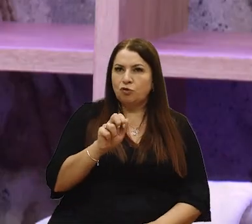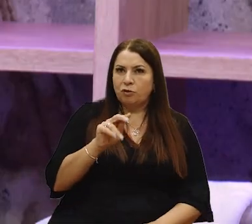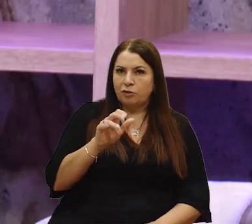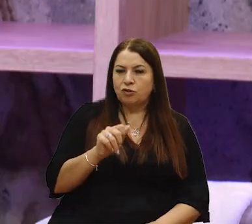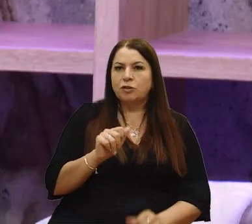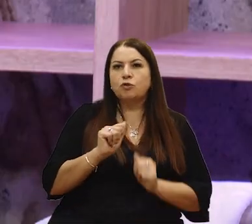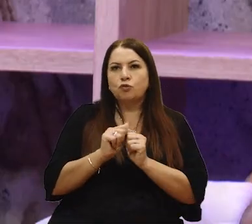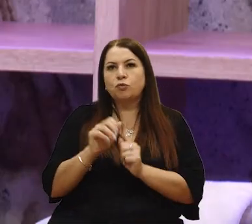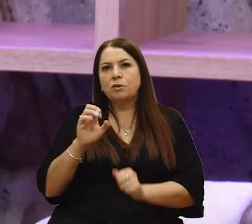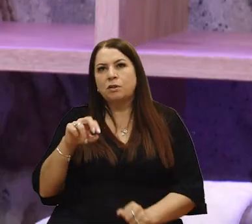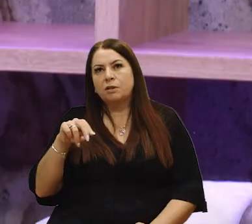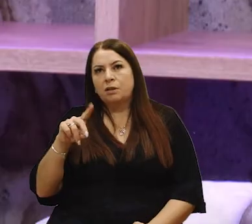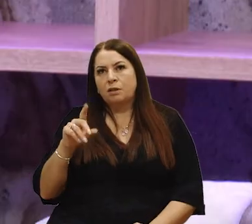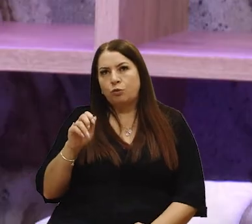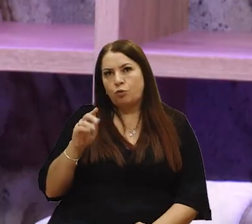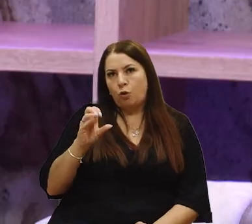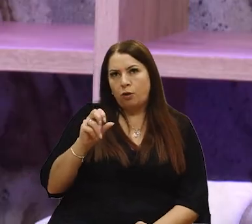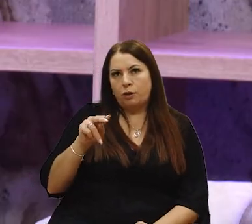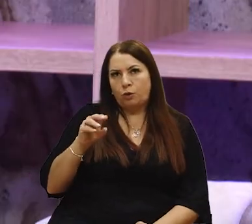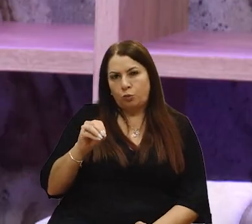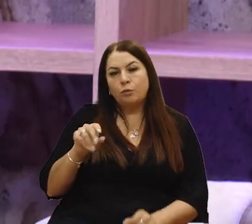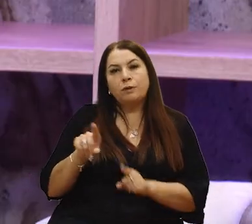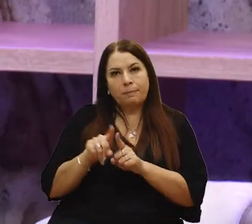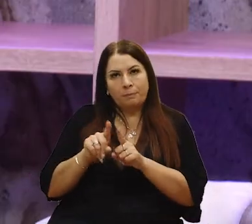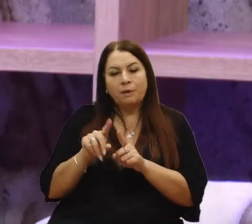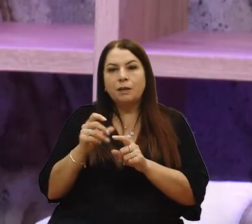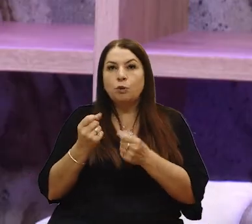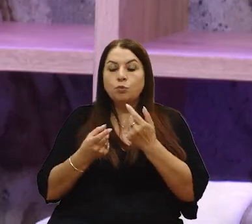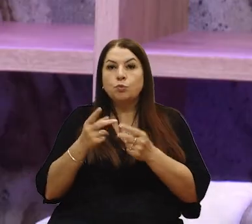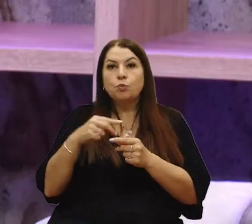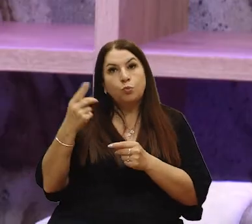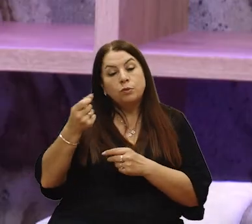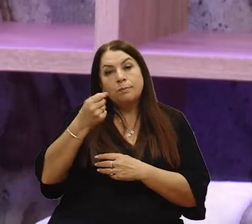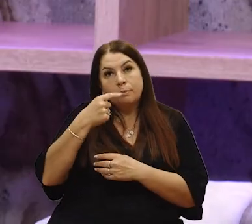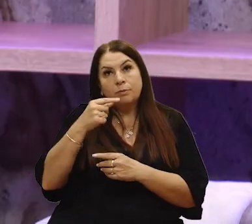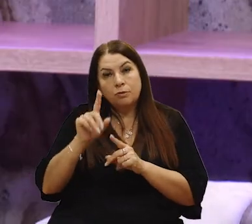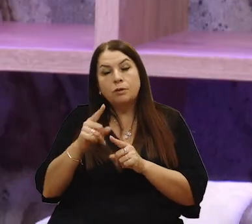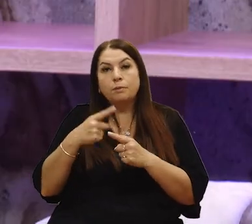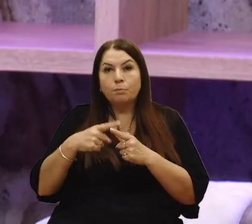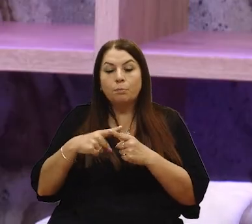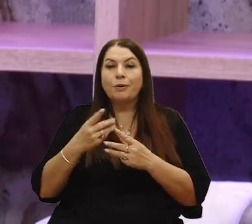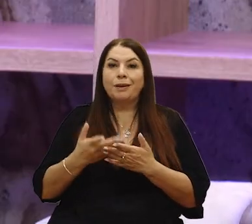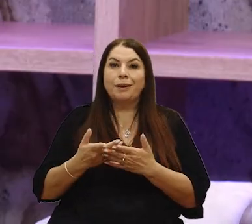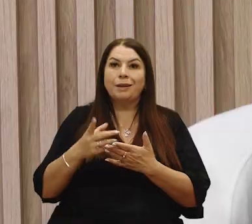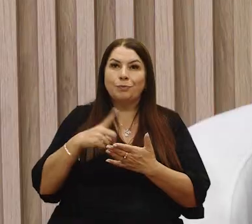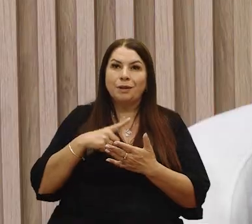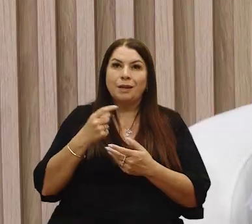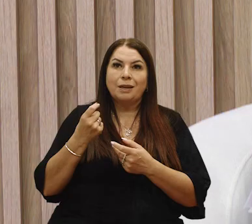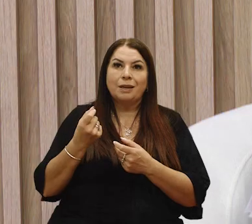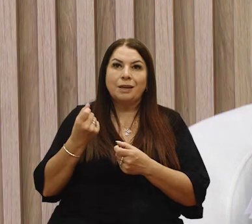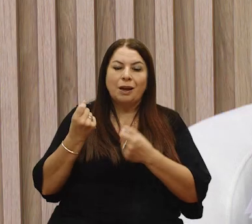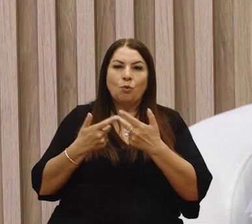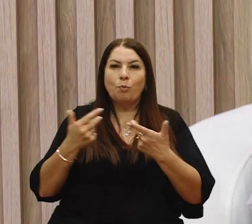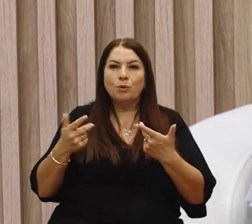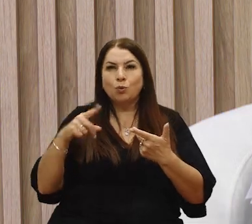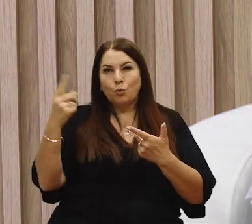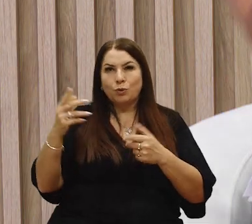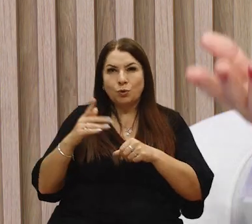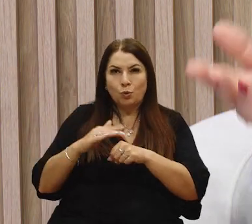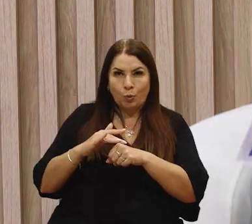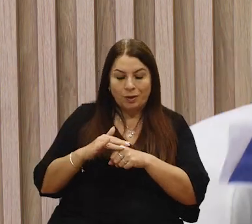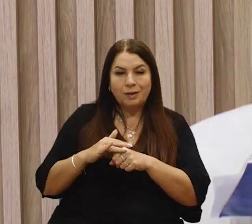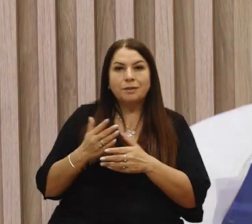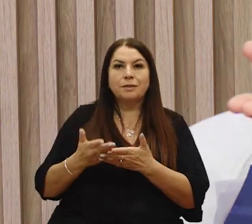ajustar aquele básico da comida de verdade. E que individual, né? Como tu comentou, acho que seja individual para suplementação para pode ser de